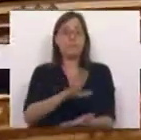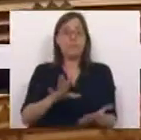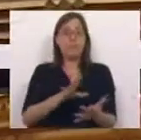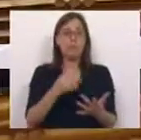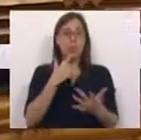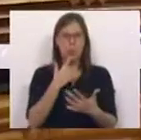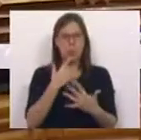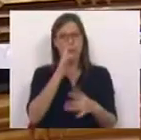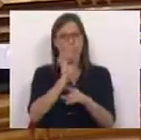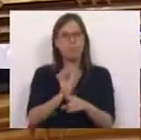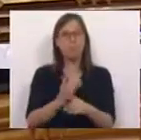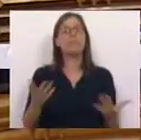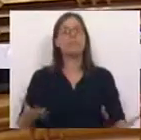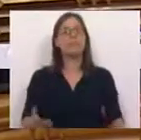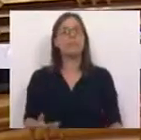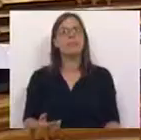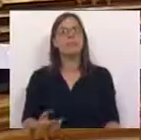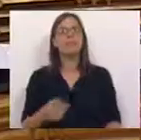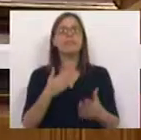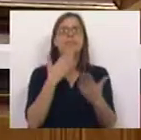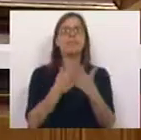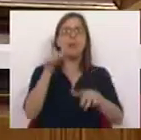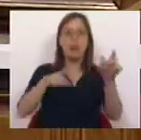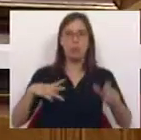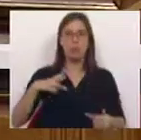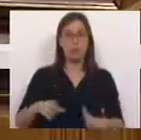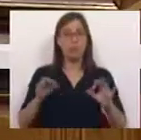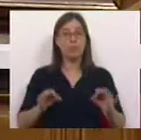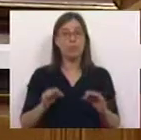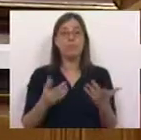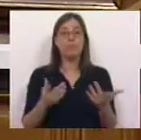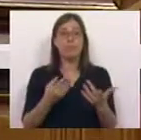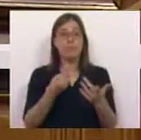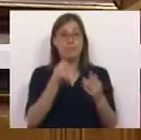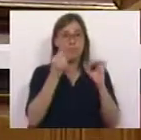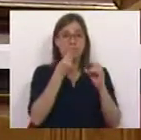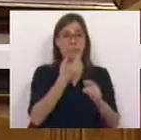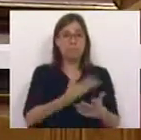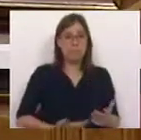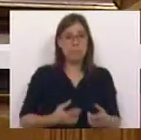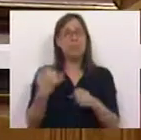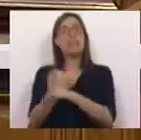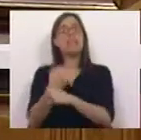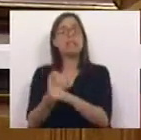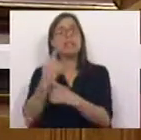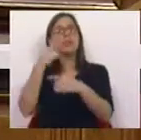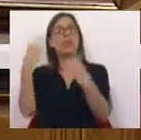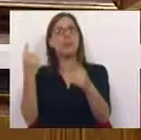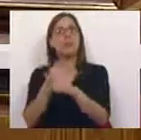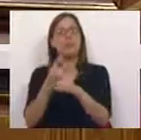e de tamanha dimensão que não só deixaram os portugueses praticamente a pão e água, como também deixaram os serviços